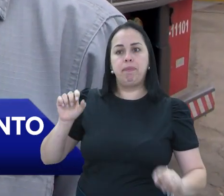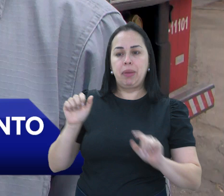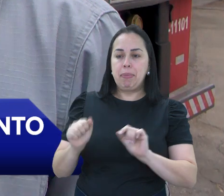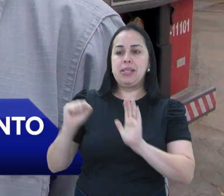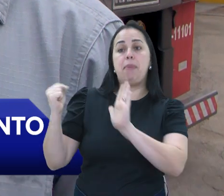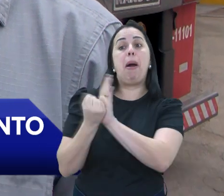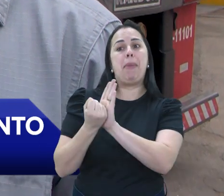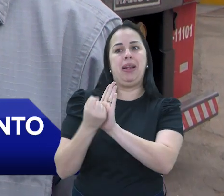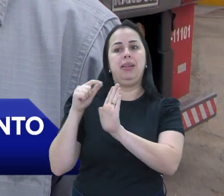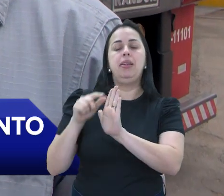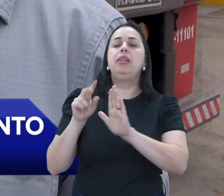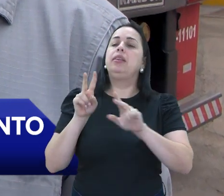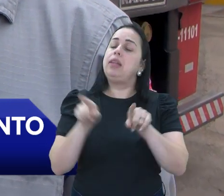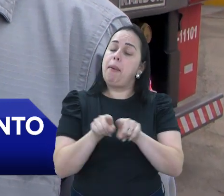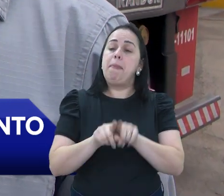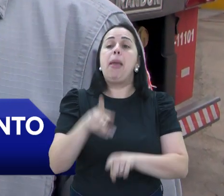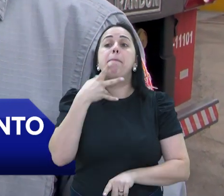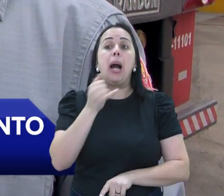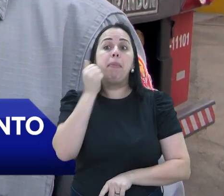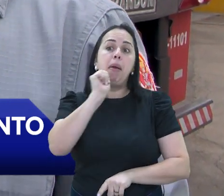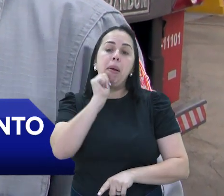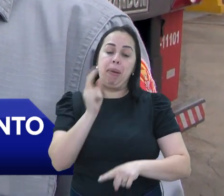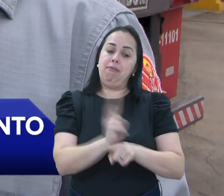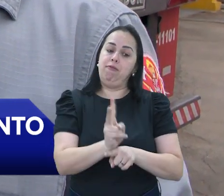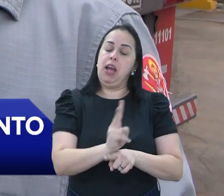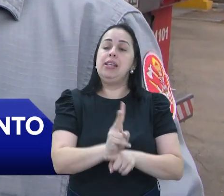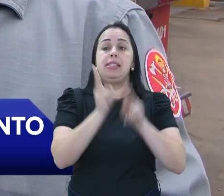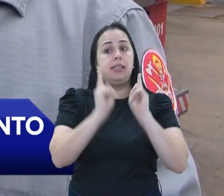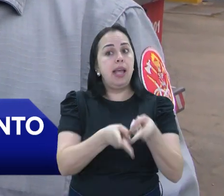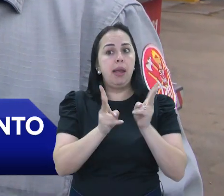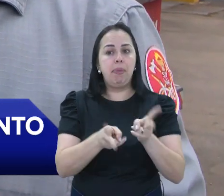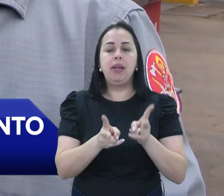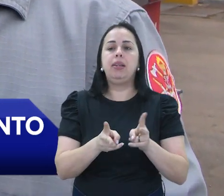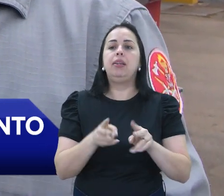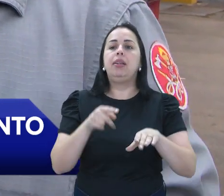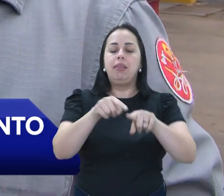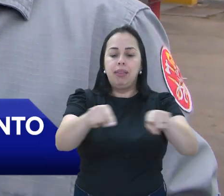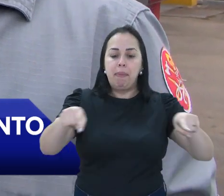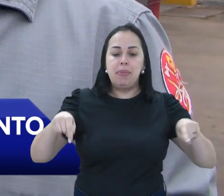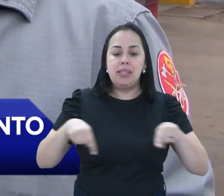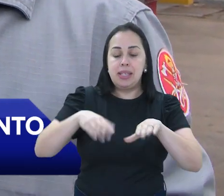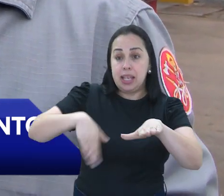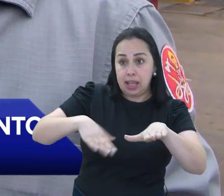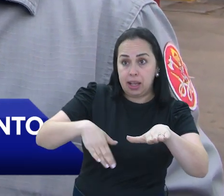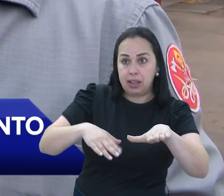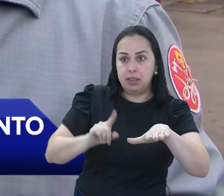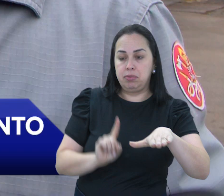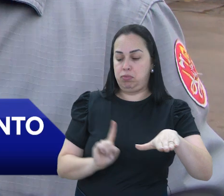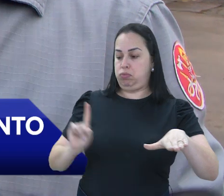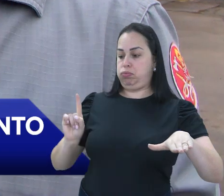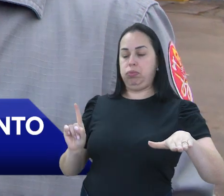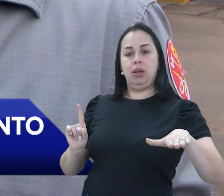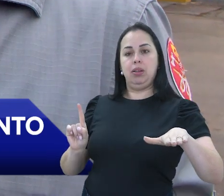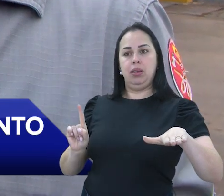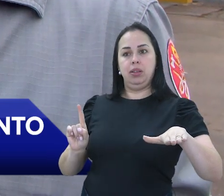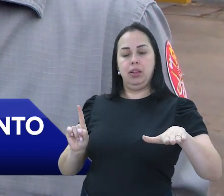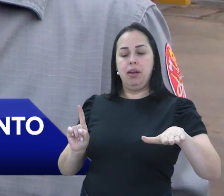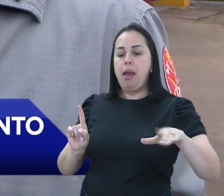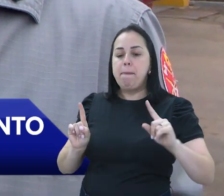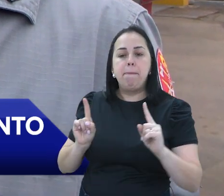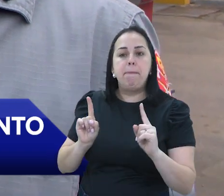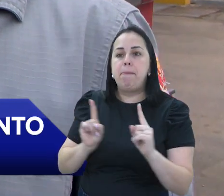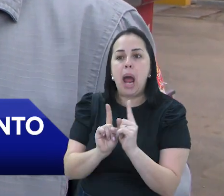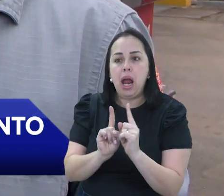sempre estarem juntos com as crianças. Então, nas piscinas, a gente recomenda a distância do adulto para a criança de 1 braço